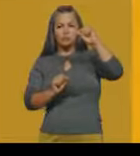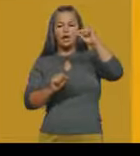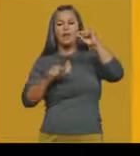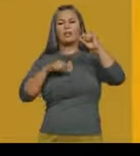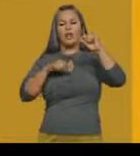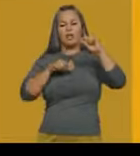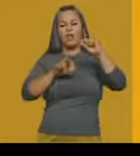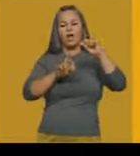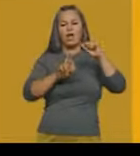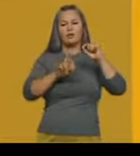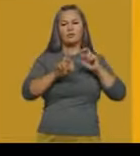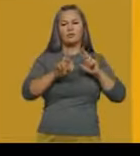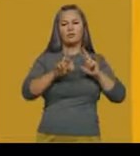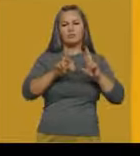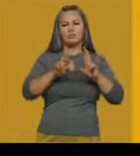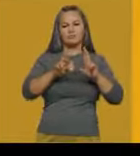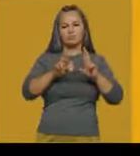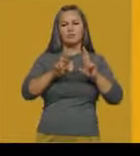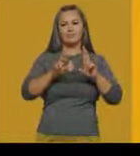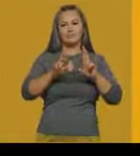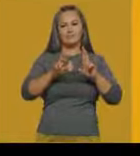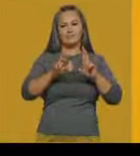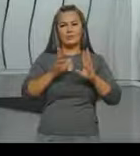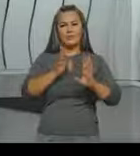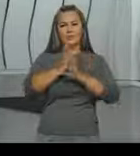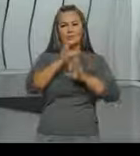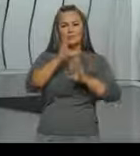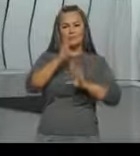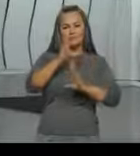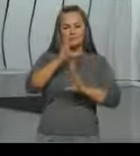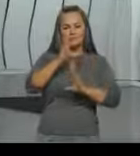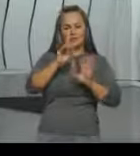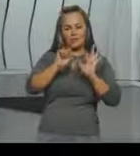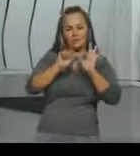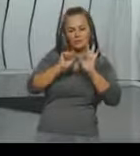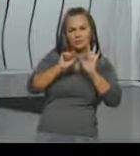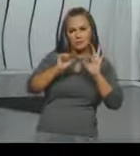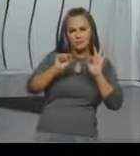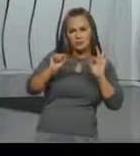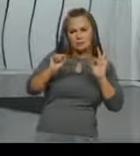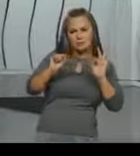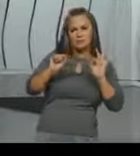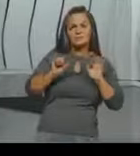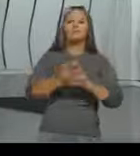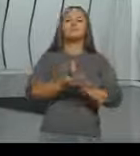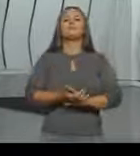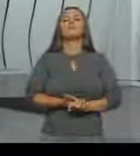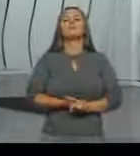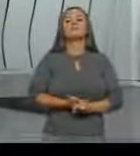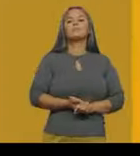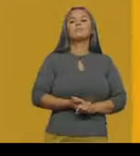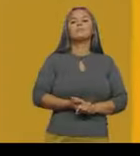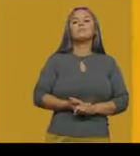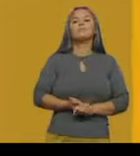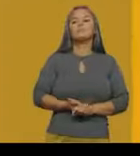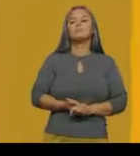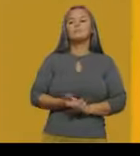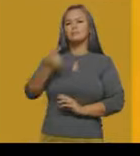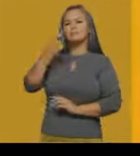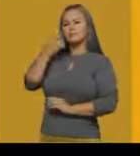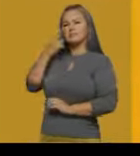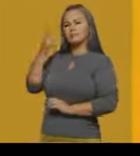Eu tenho um diâmetro, tá ok? Simples, fácil. Beleza? Olha